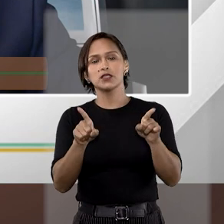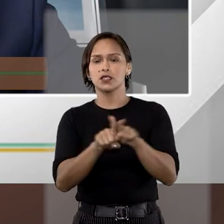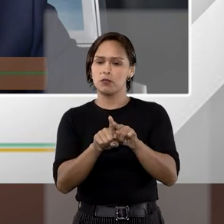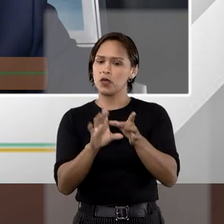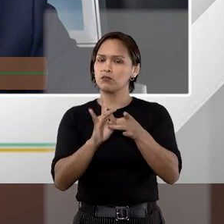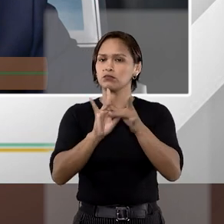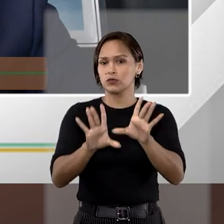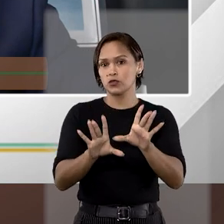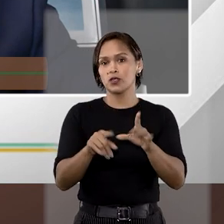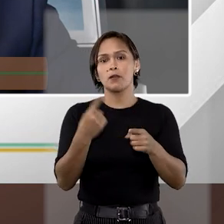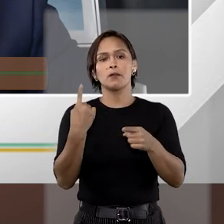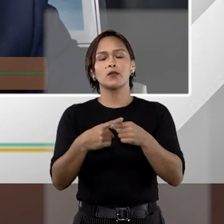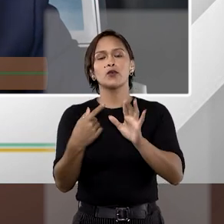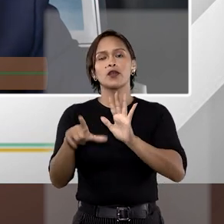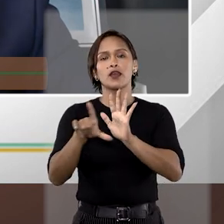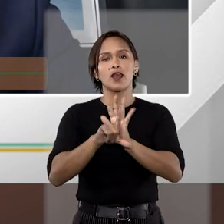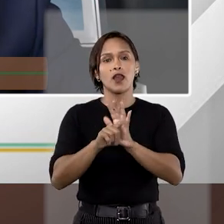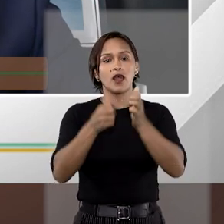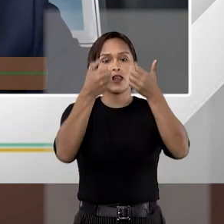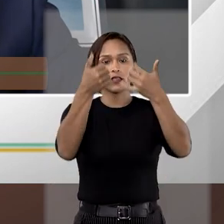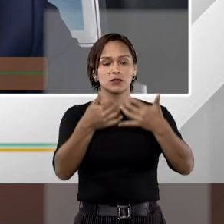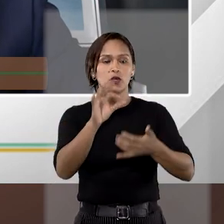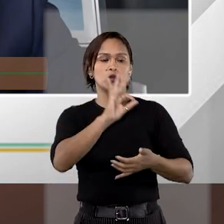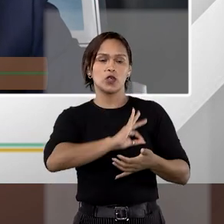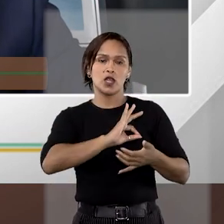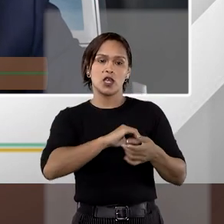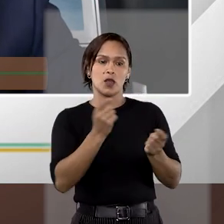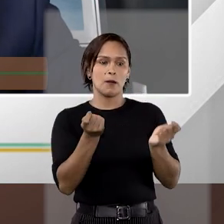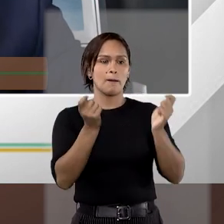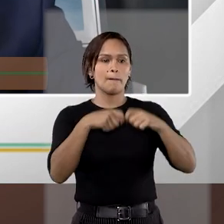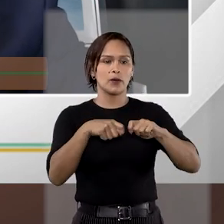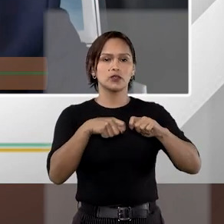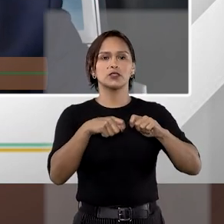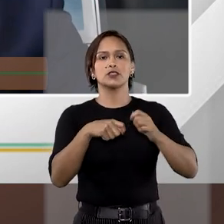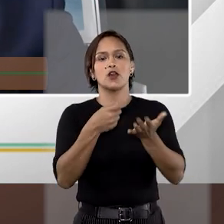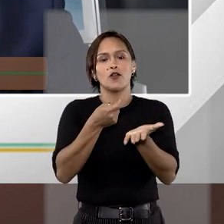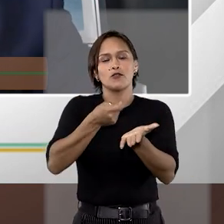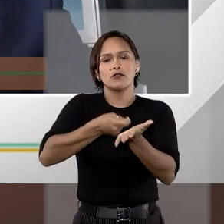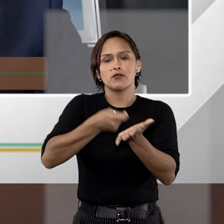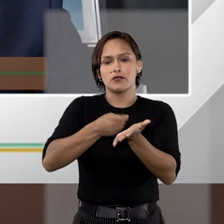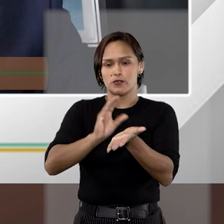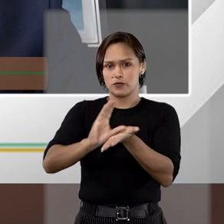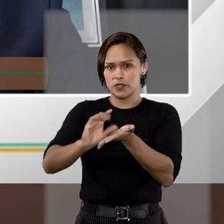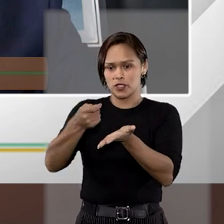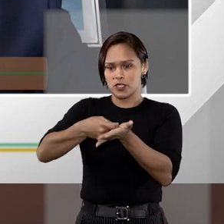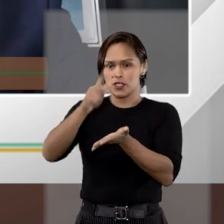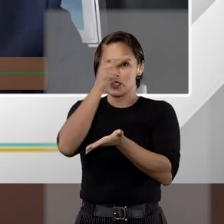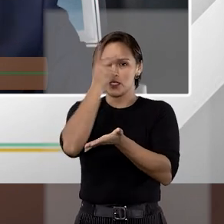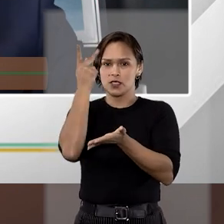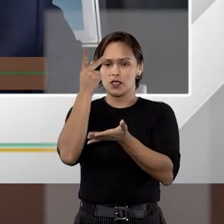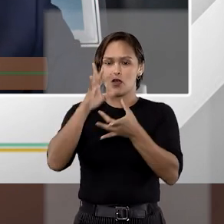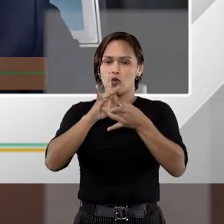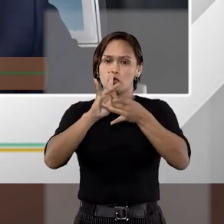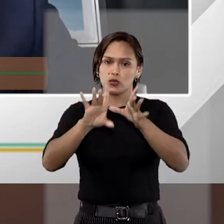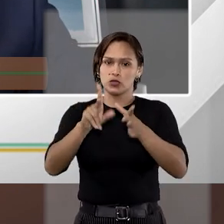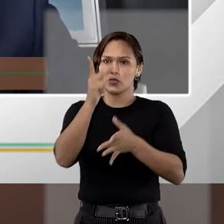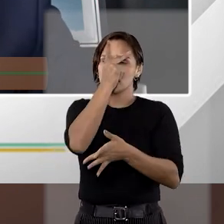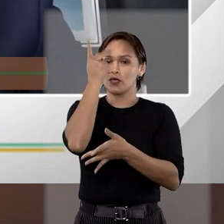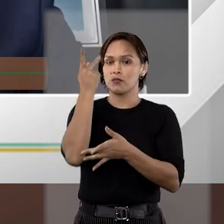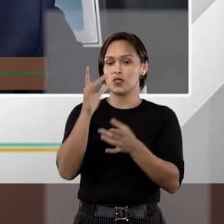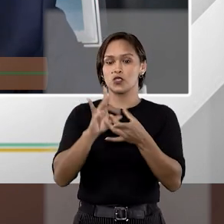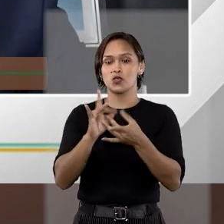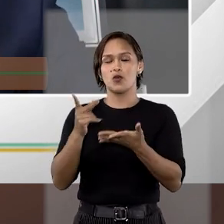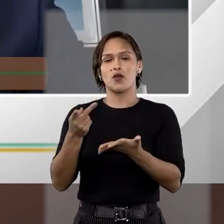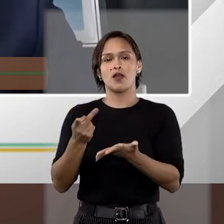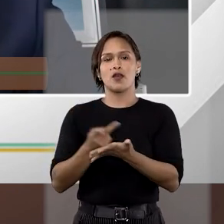mas também poderá soltar porque a lei disse que o delegado poderá conceder fiança aquela ou soltar